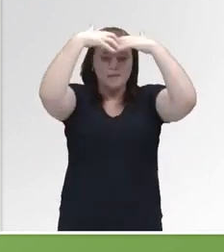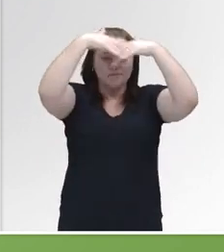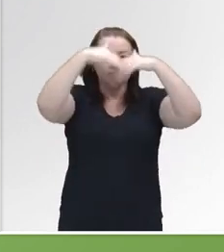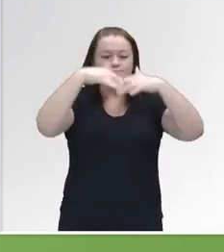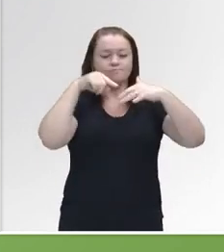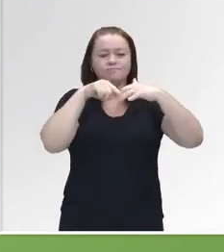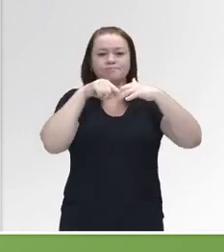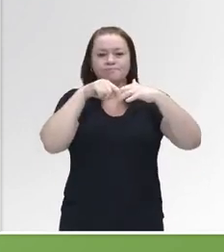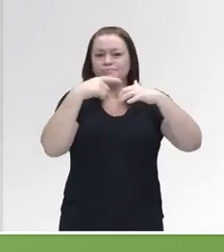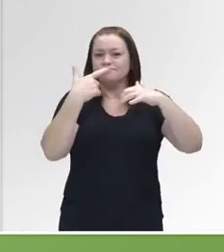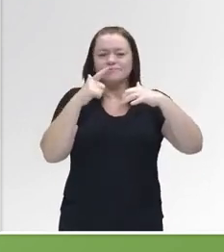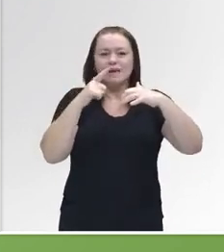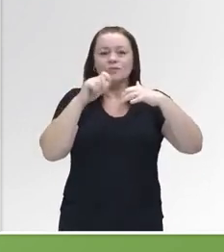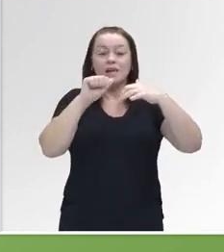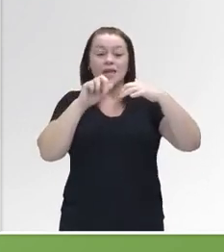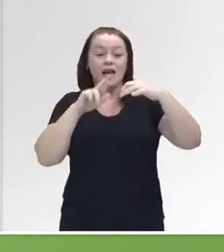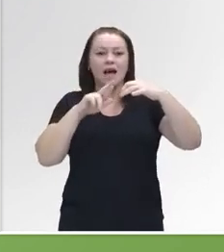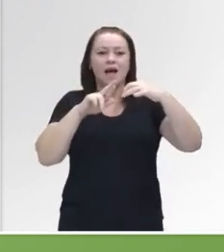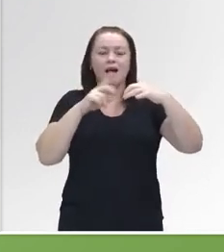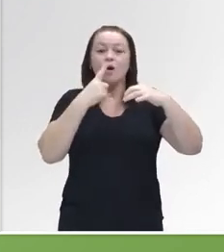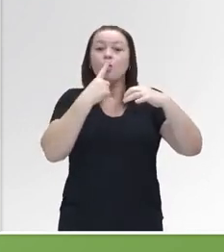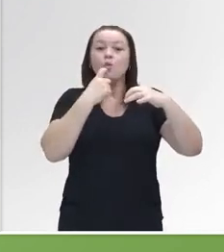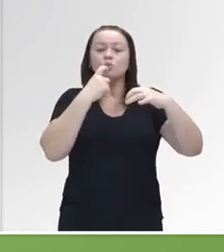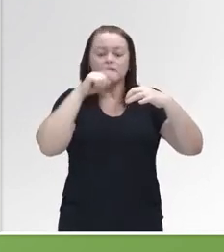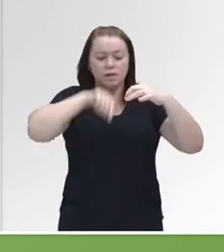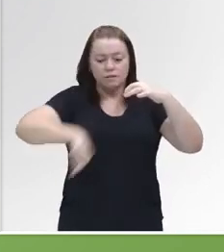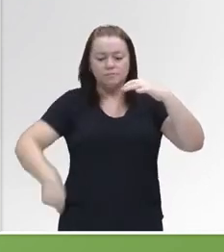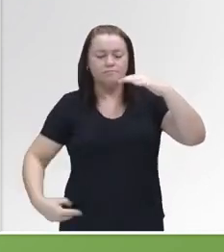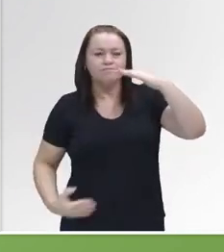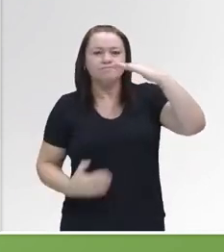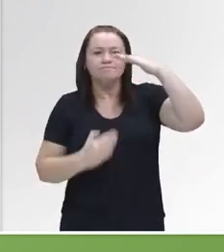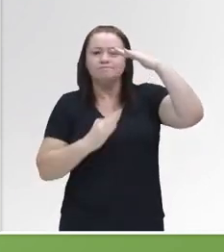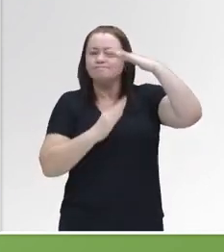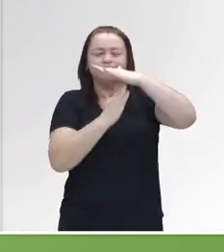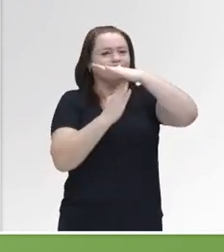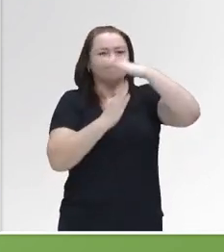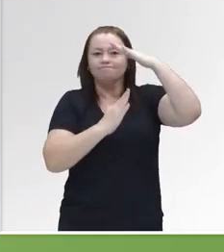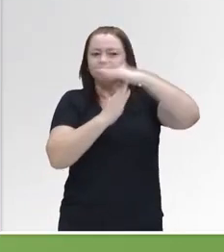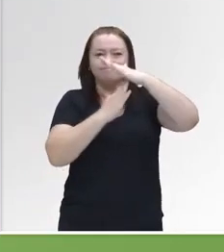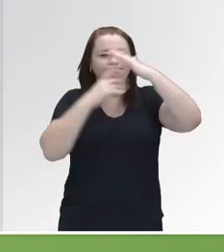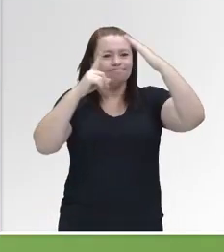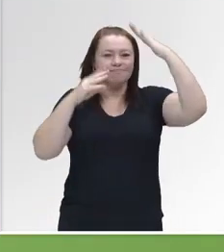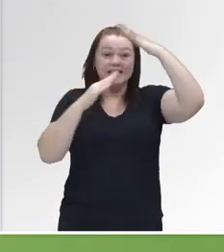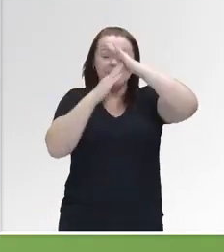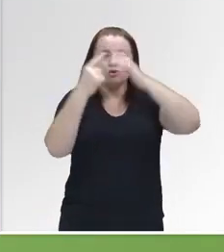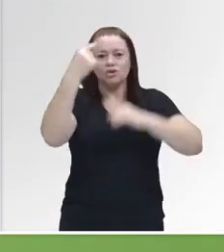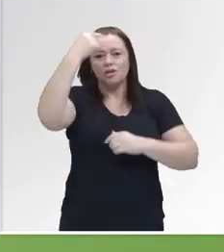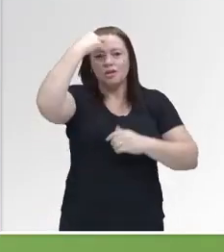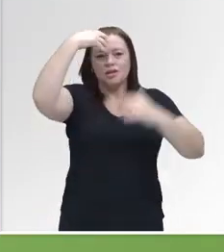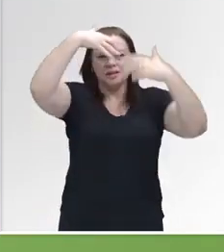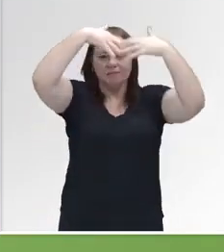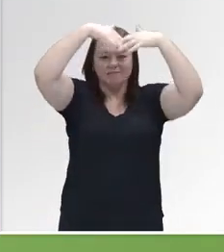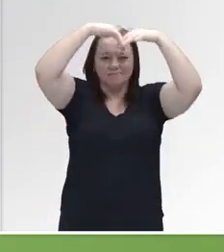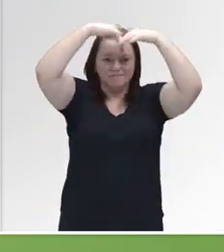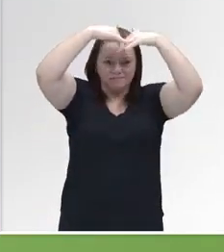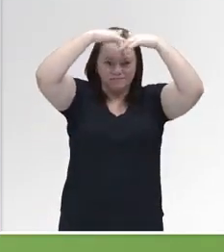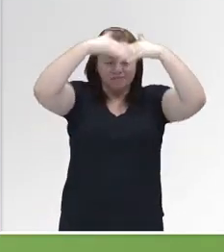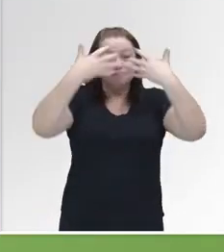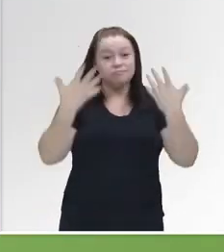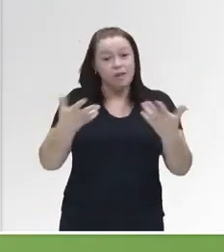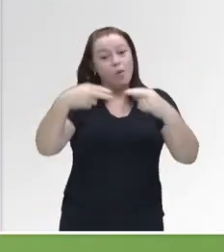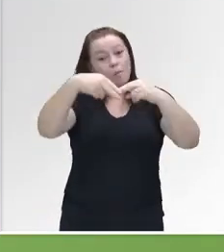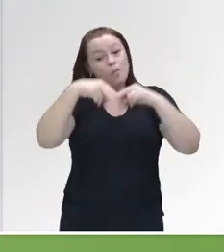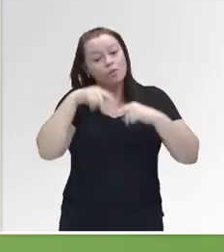dizer que o sangue não está chegando até o cérebro, o encéfalo, e oxigenando, por isso que ela veio ao desmaio. E